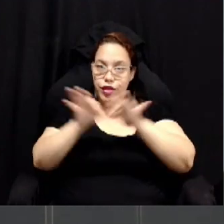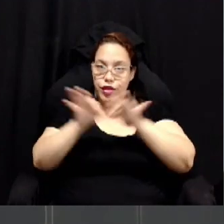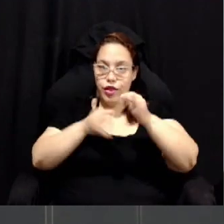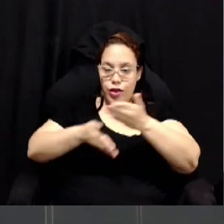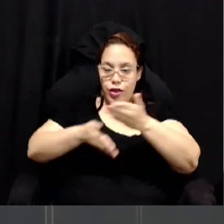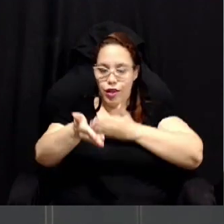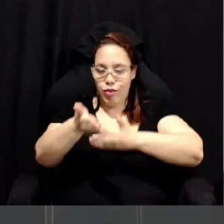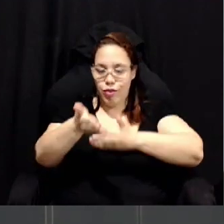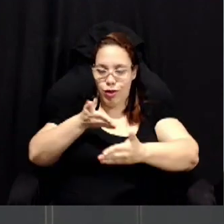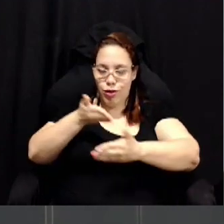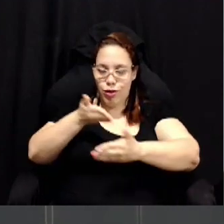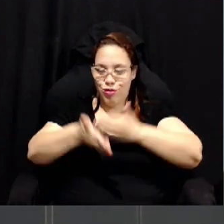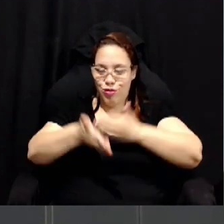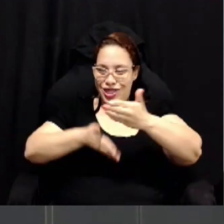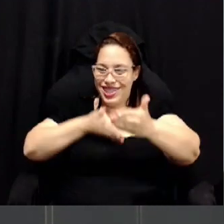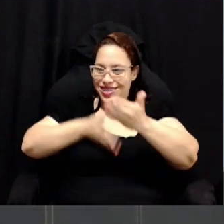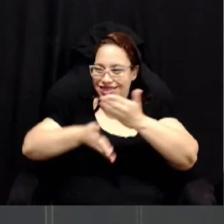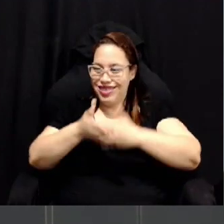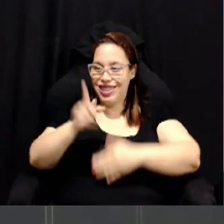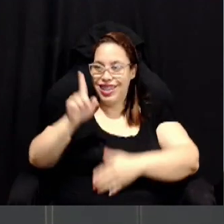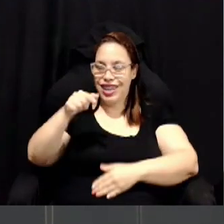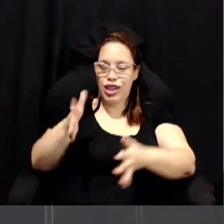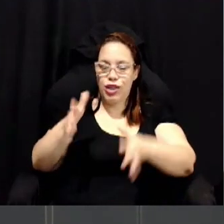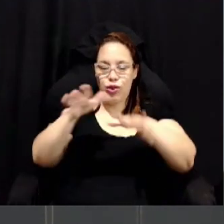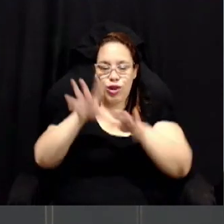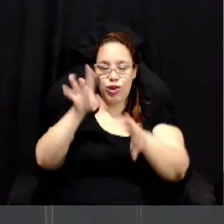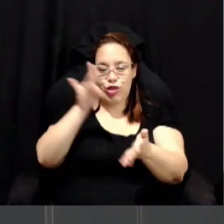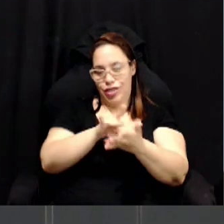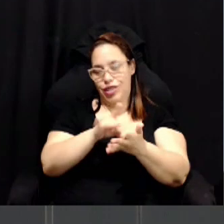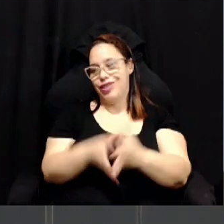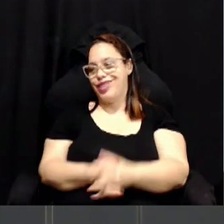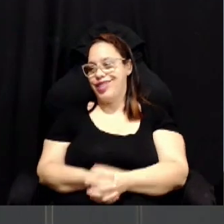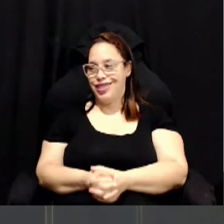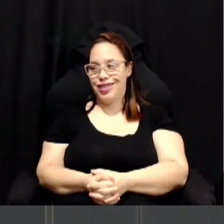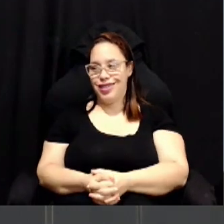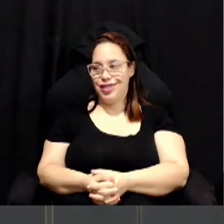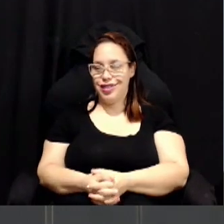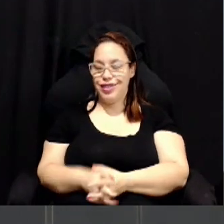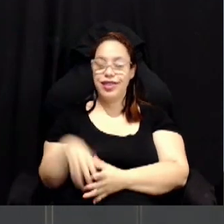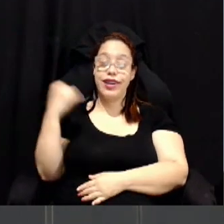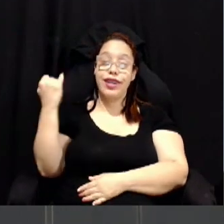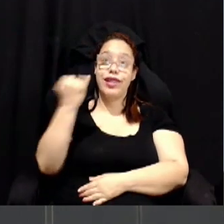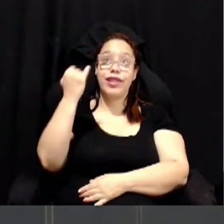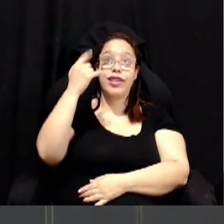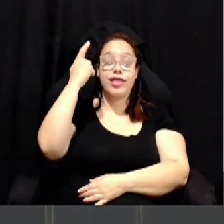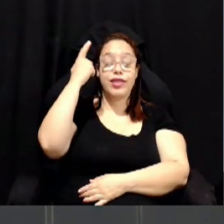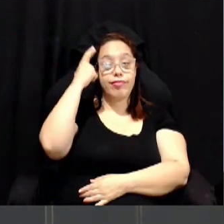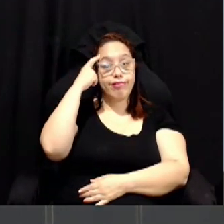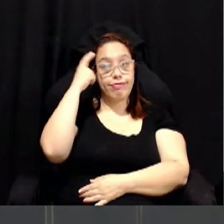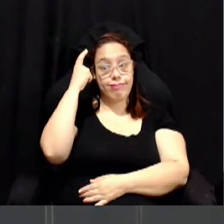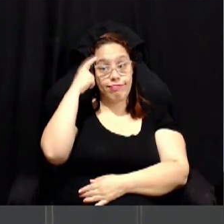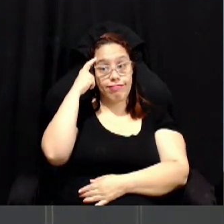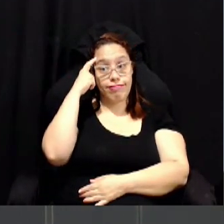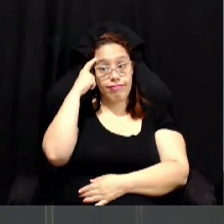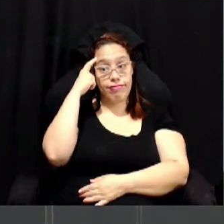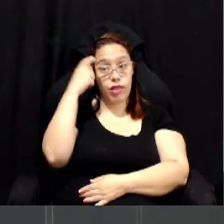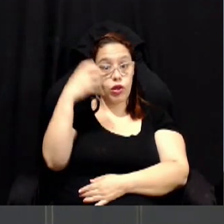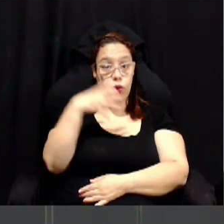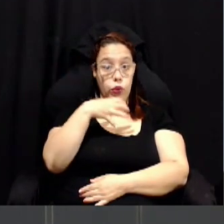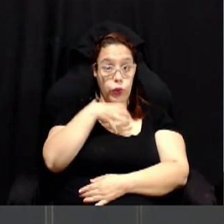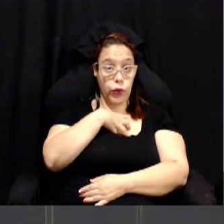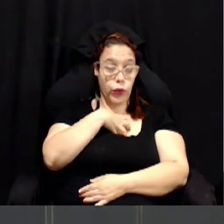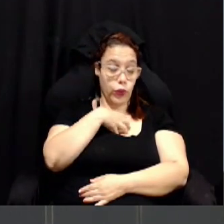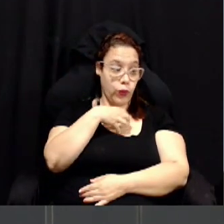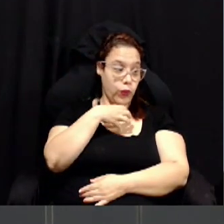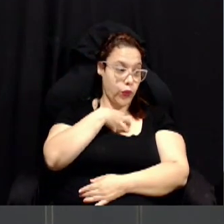né? Isso é inclusão de fato. E é muito importante pensar nos espaços e na questão sensorial, isso é